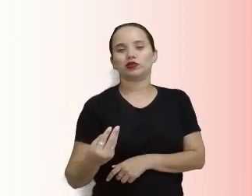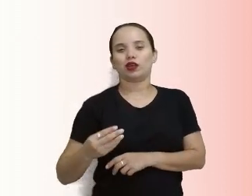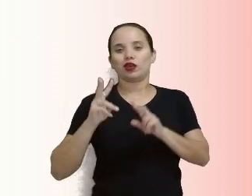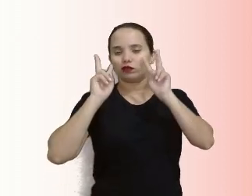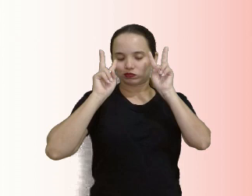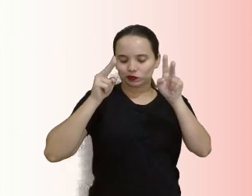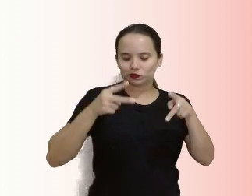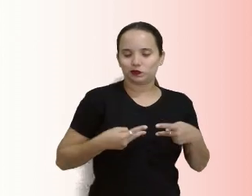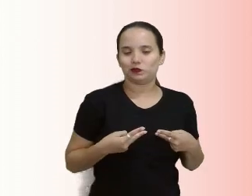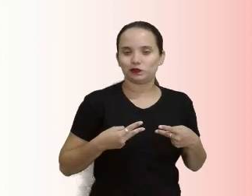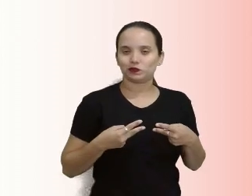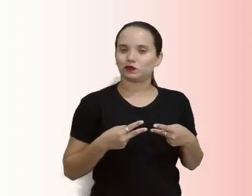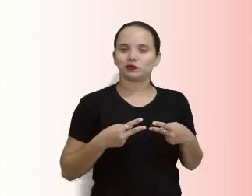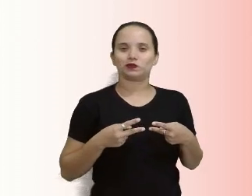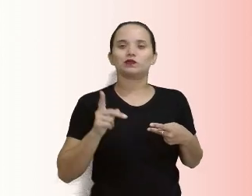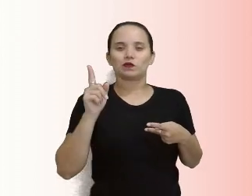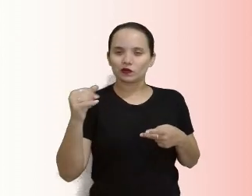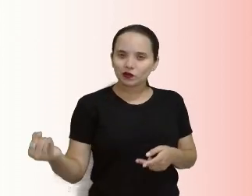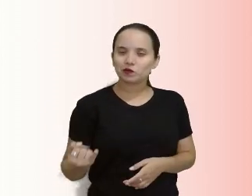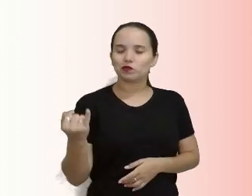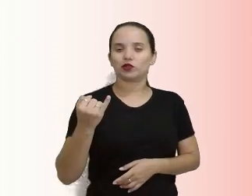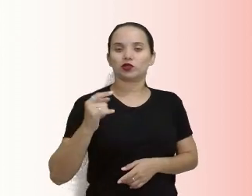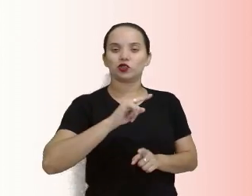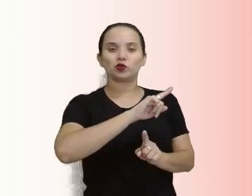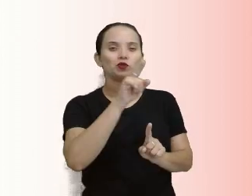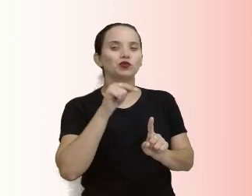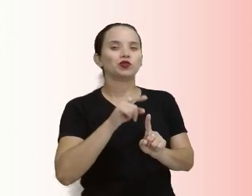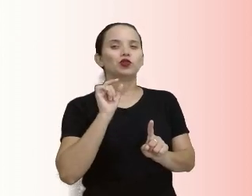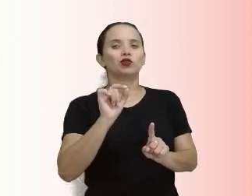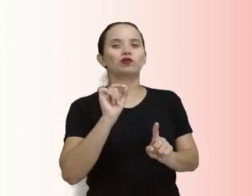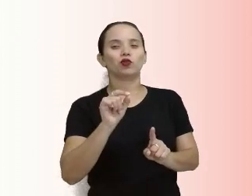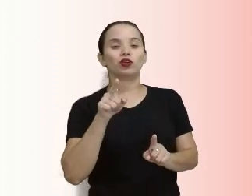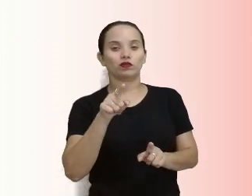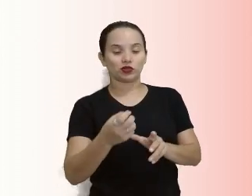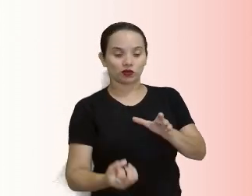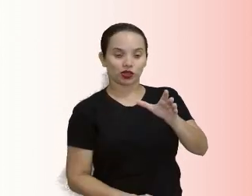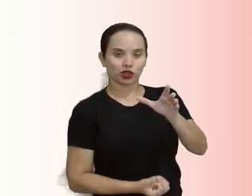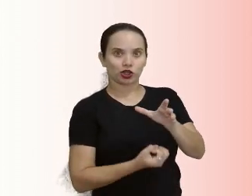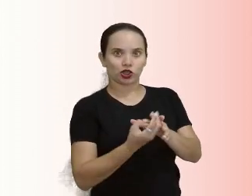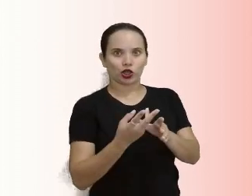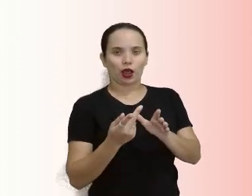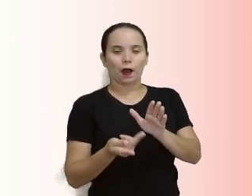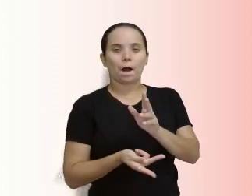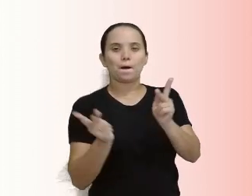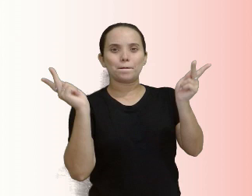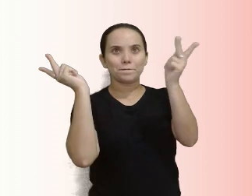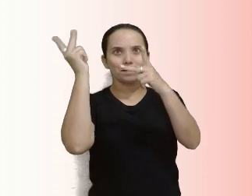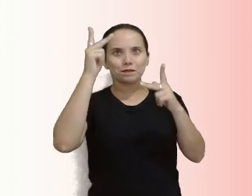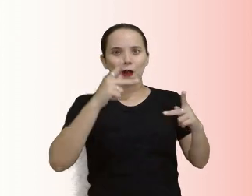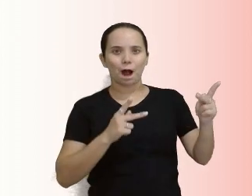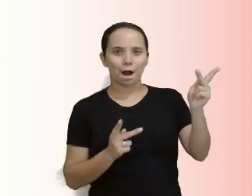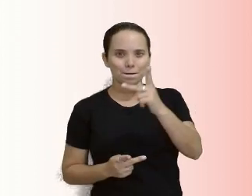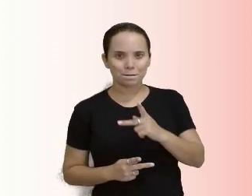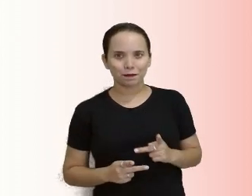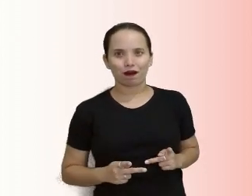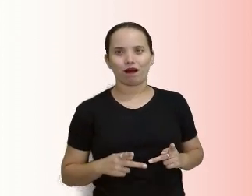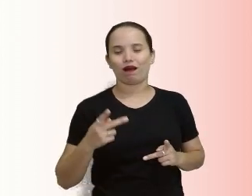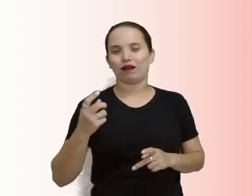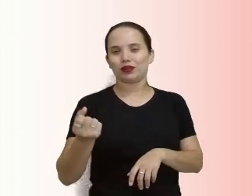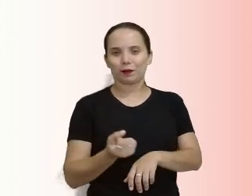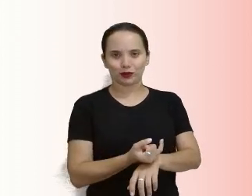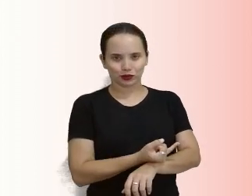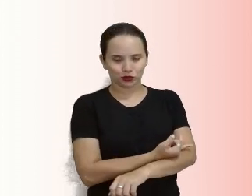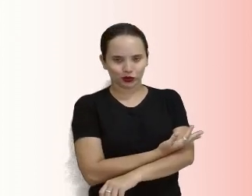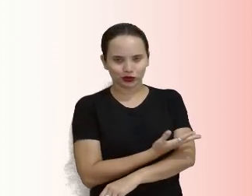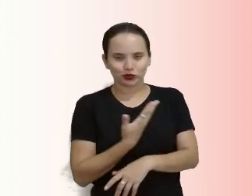você, que é super importante. E ele tem como objetivo, criar um mapa das suas emoções. Então, a nossa